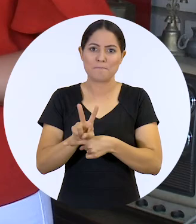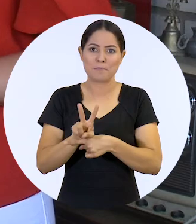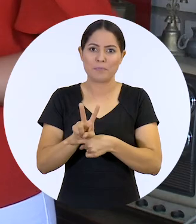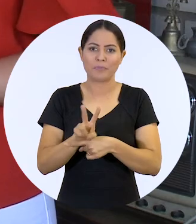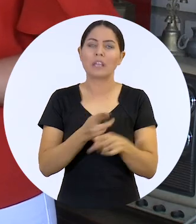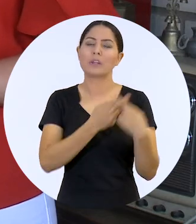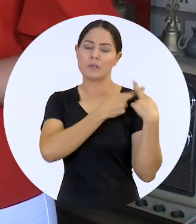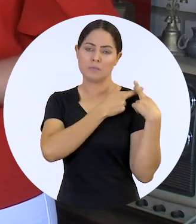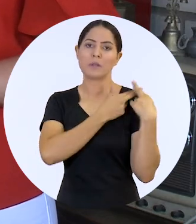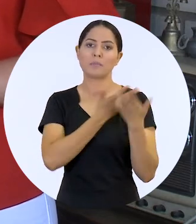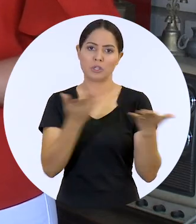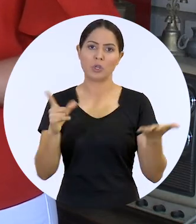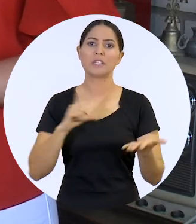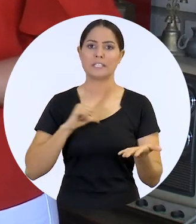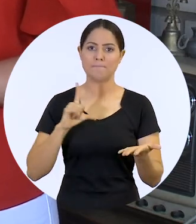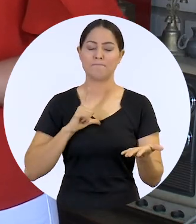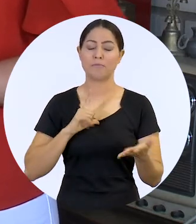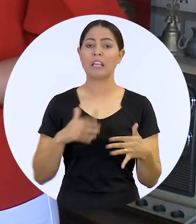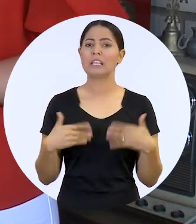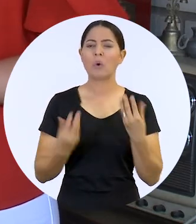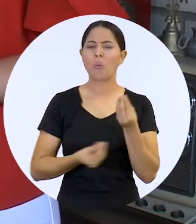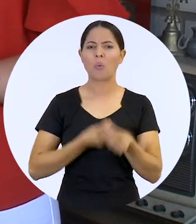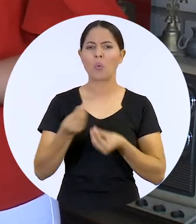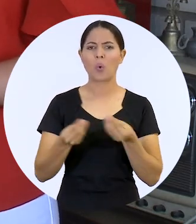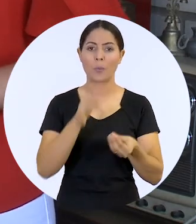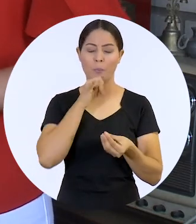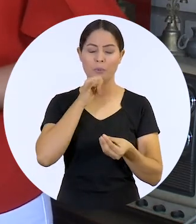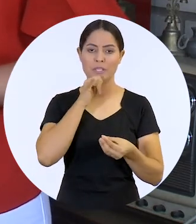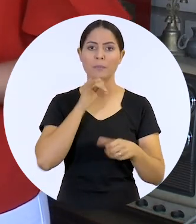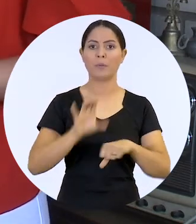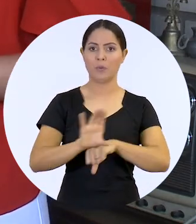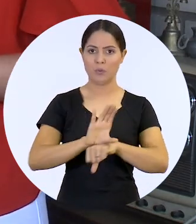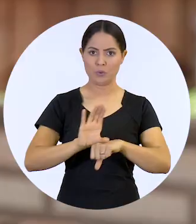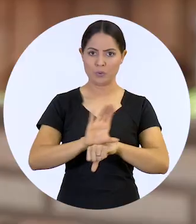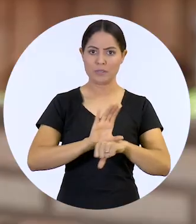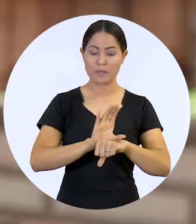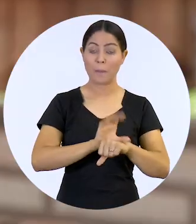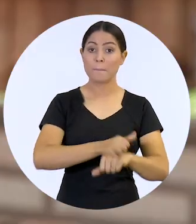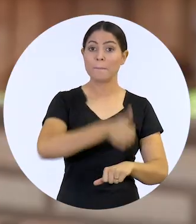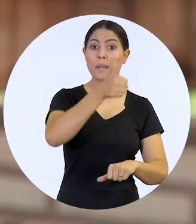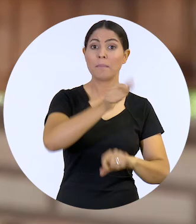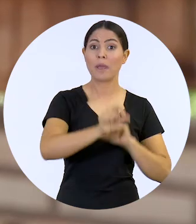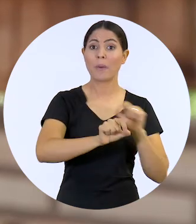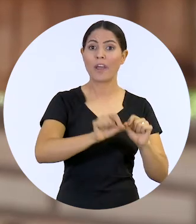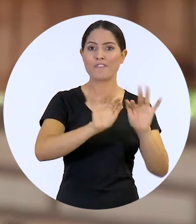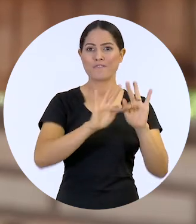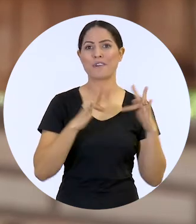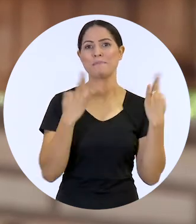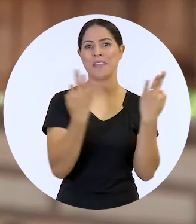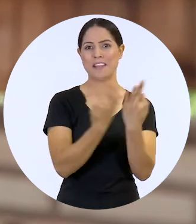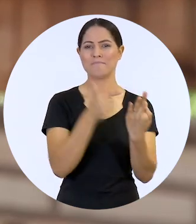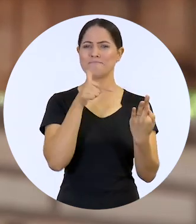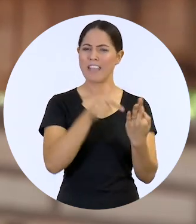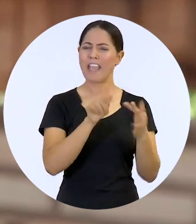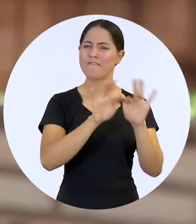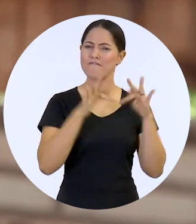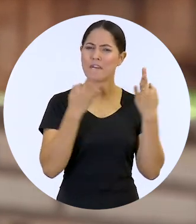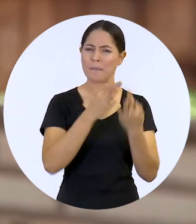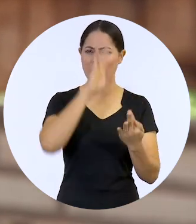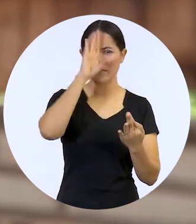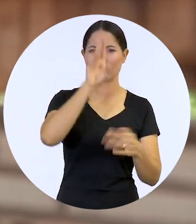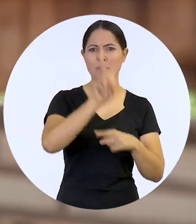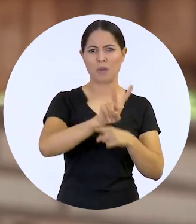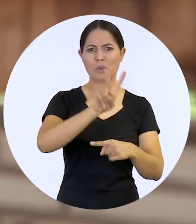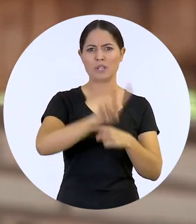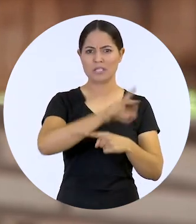idoso. Principalmente nessa mesma linha que a Constituição prevê. Primeiro, a família. A família tem que se voltar aos